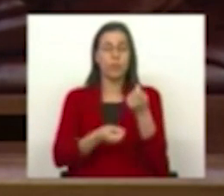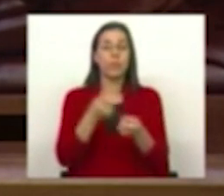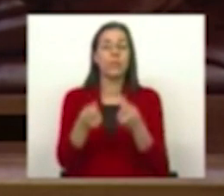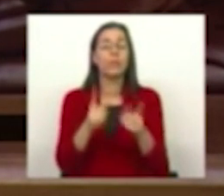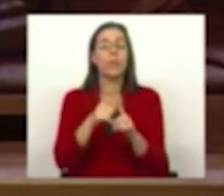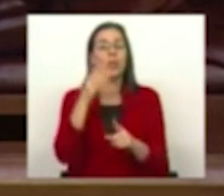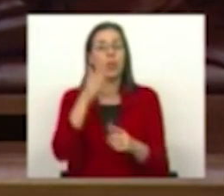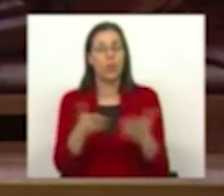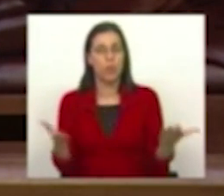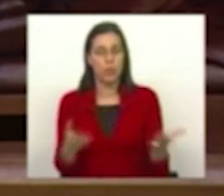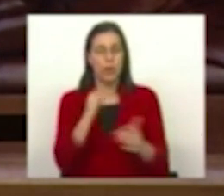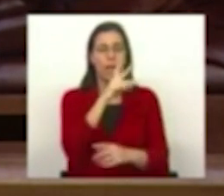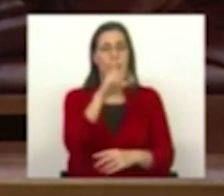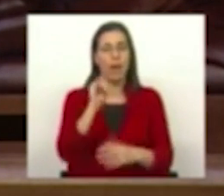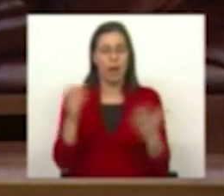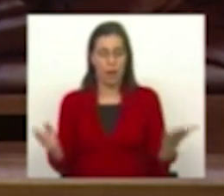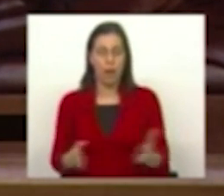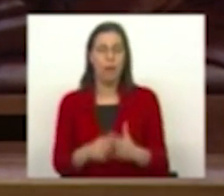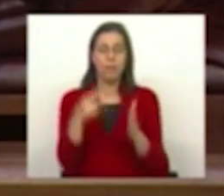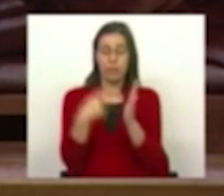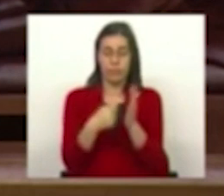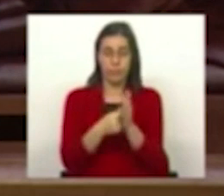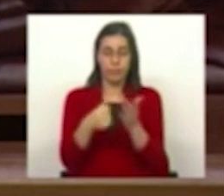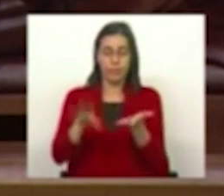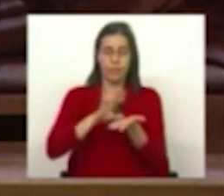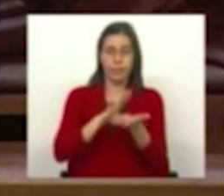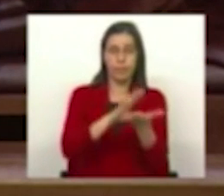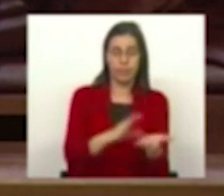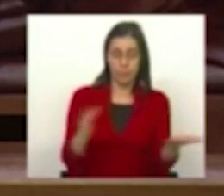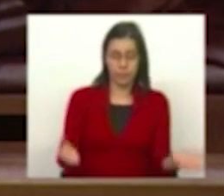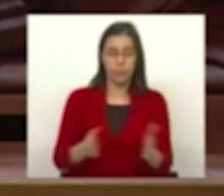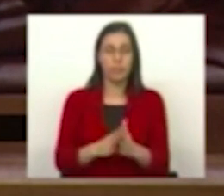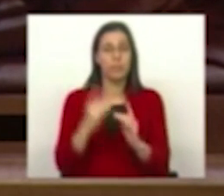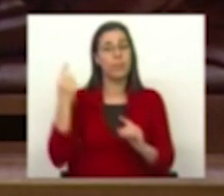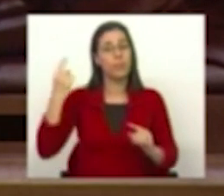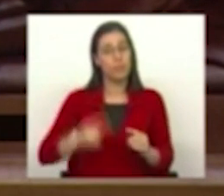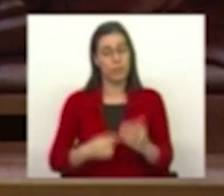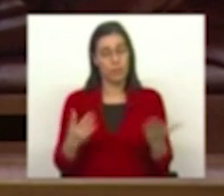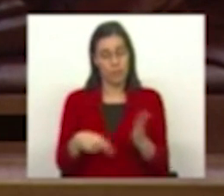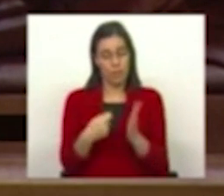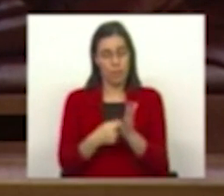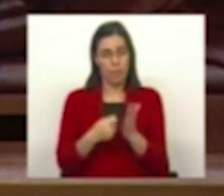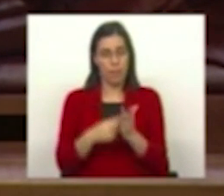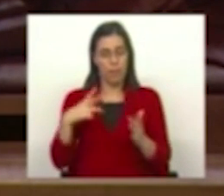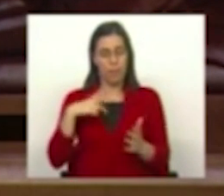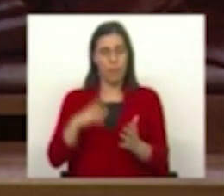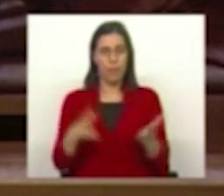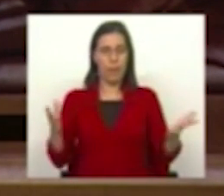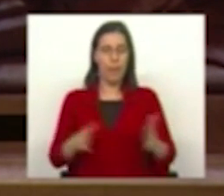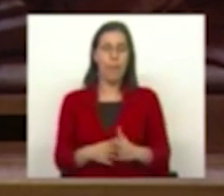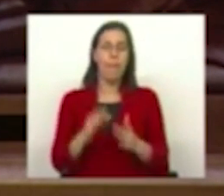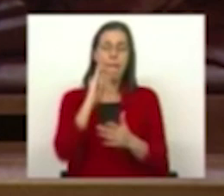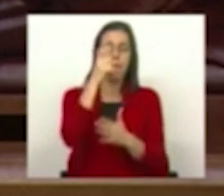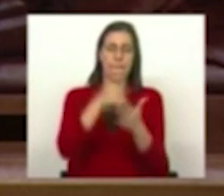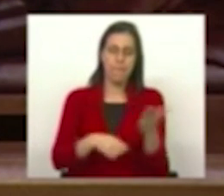progressividade da justiça no IRS, pela tributação do grande capital com a obrigatoriedade do pagamento em Portugal